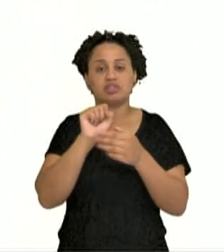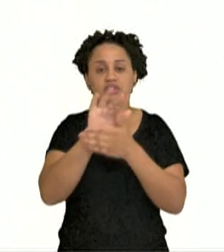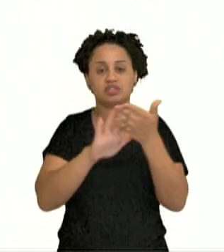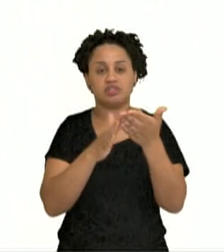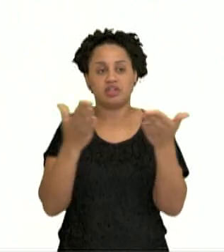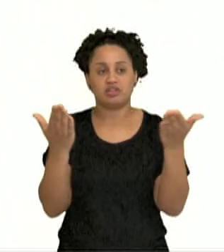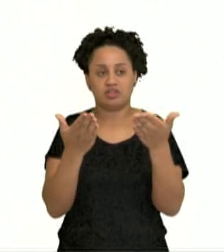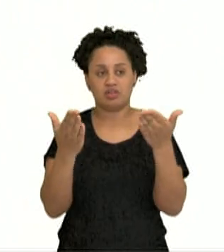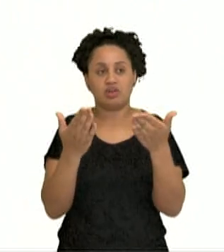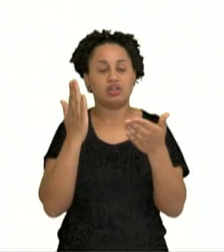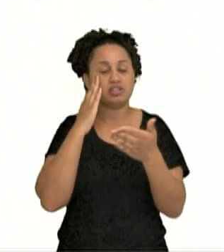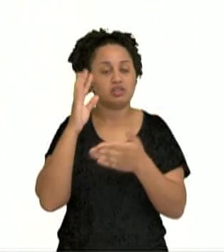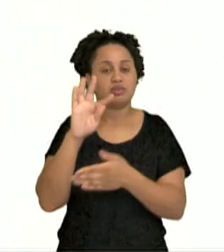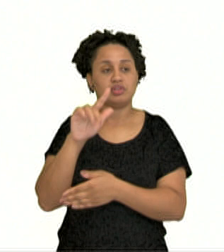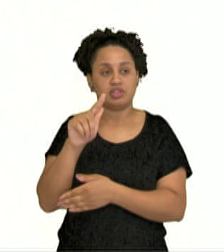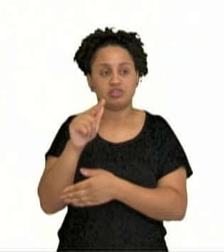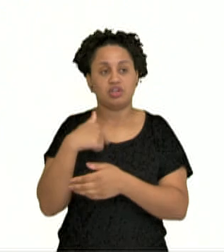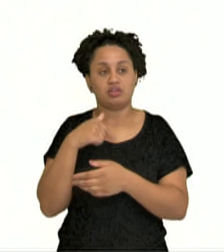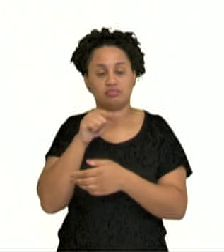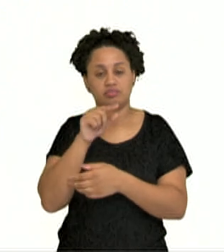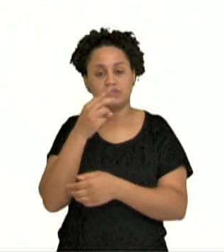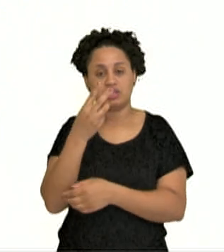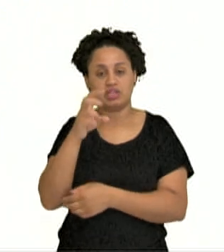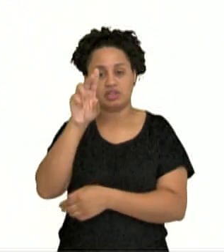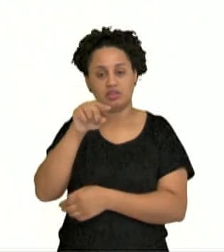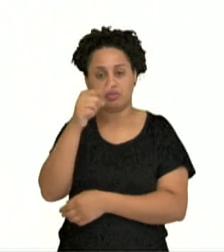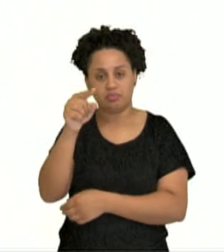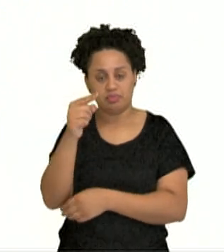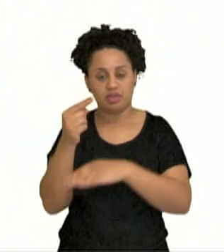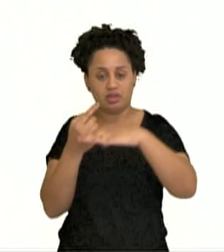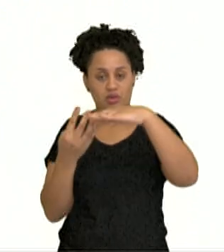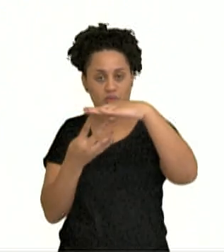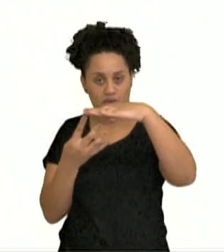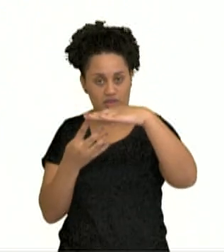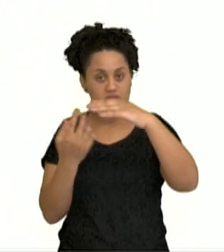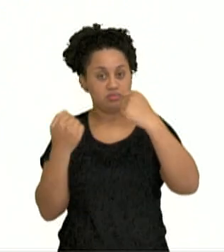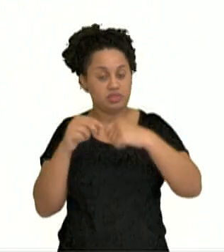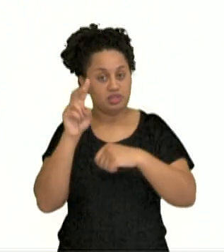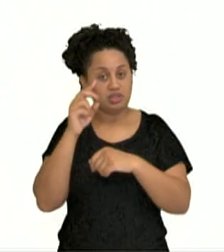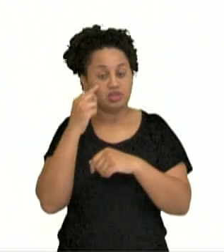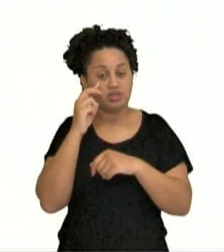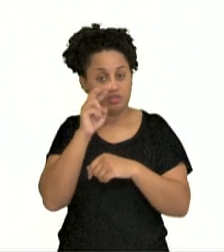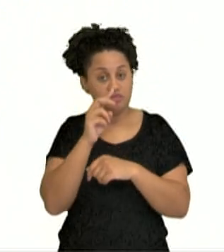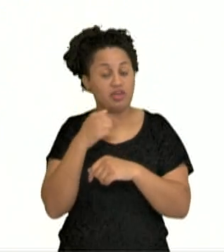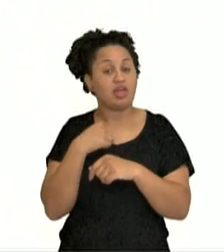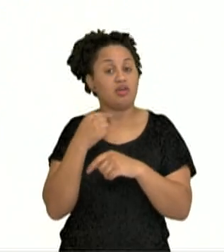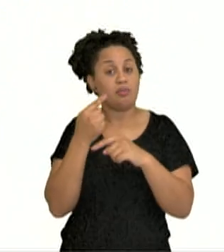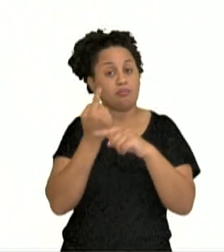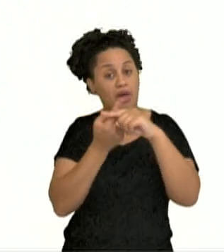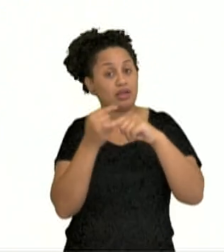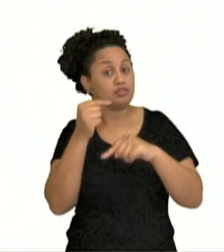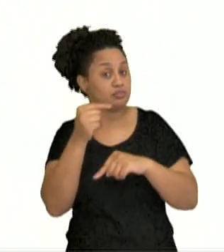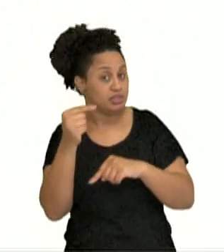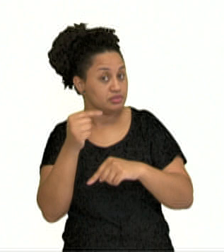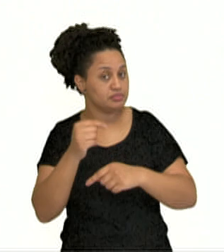da tangente de 35π sobre 4. Não se esqueçam de olhar o sinal no final.